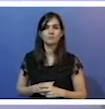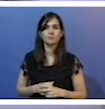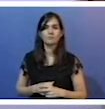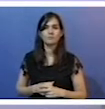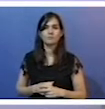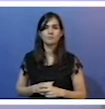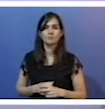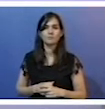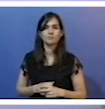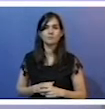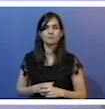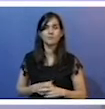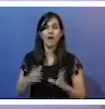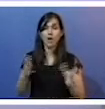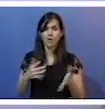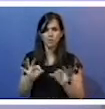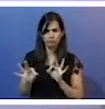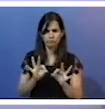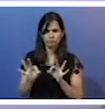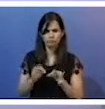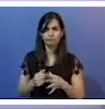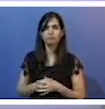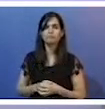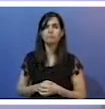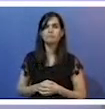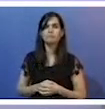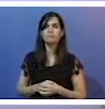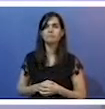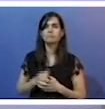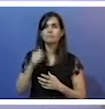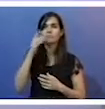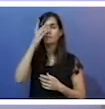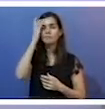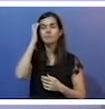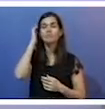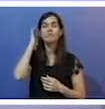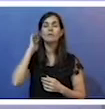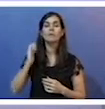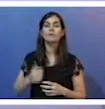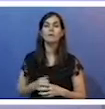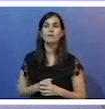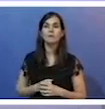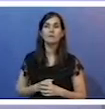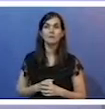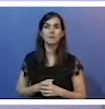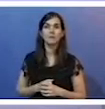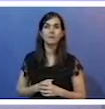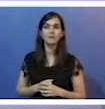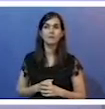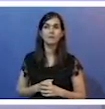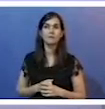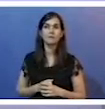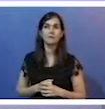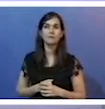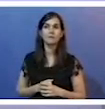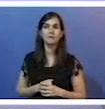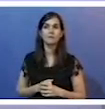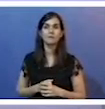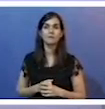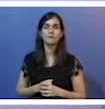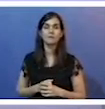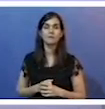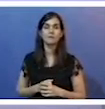e agora vamos resolver essa conta É aquele da dois light para cá um resolver nada